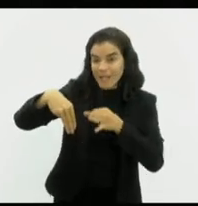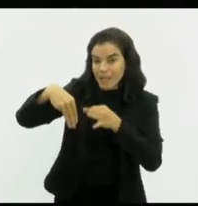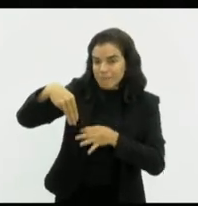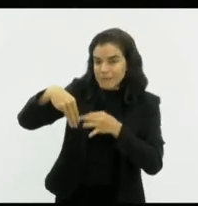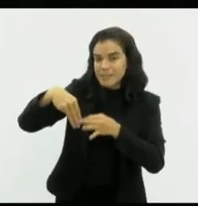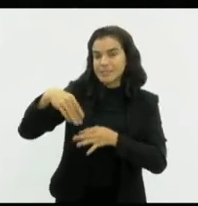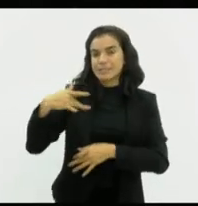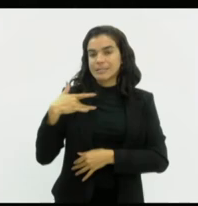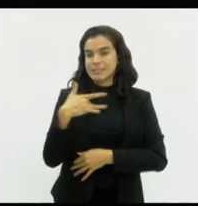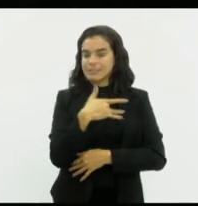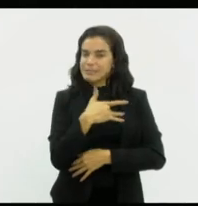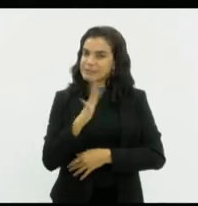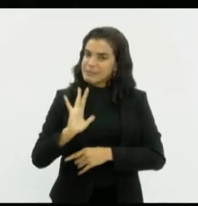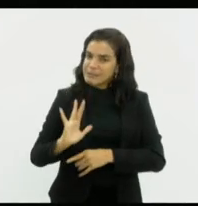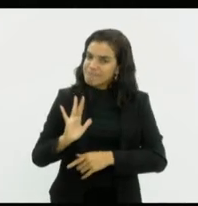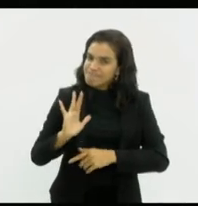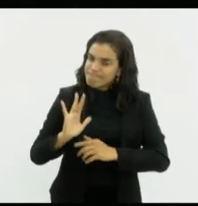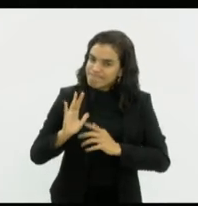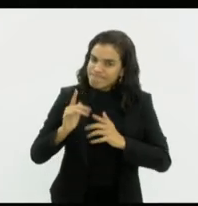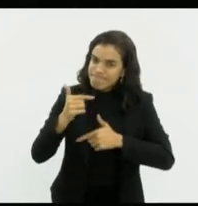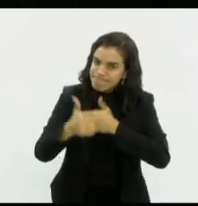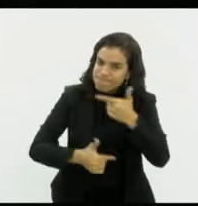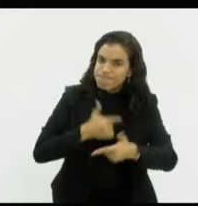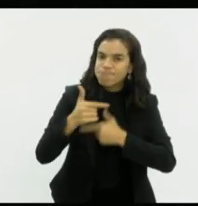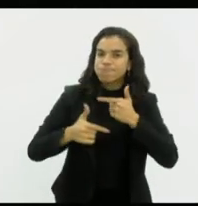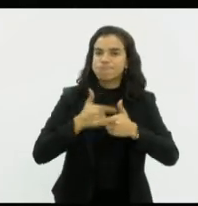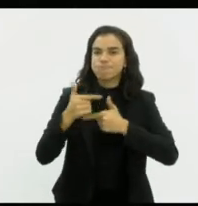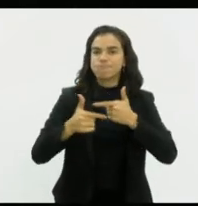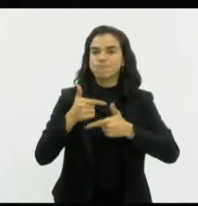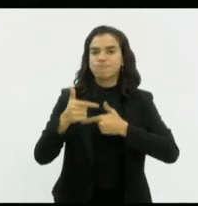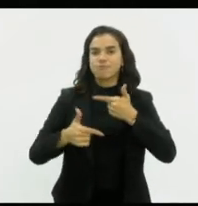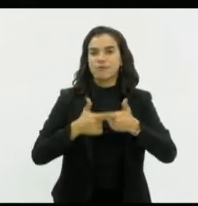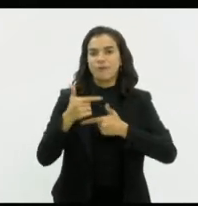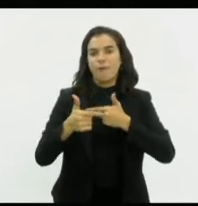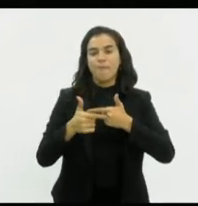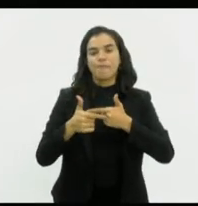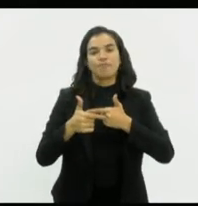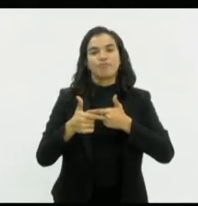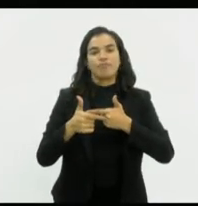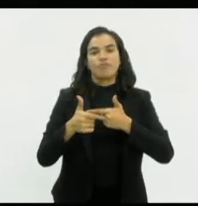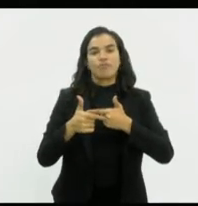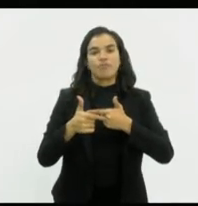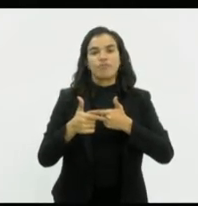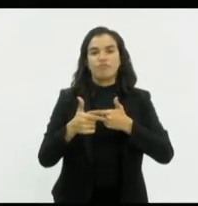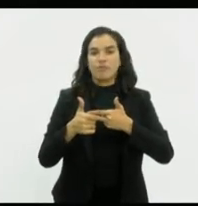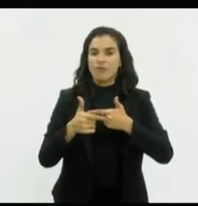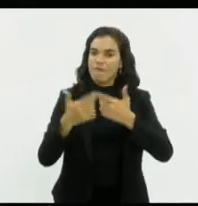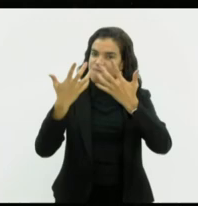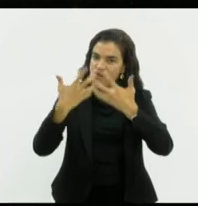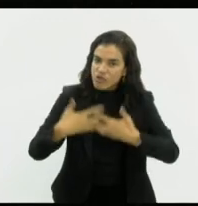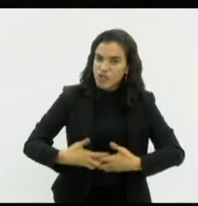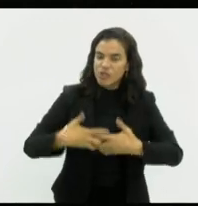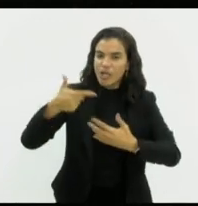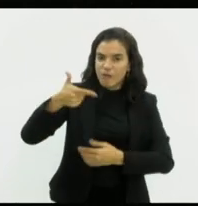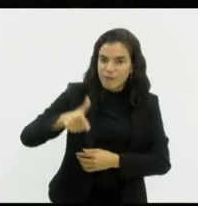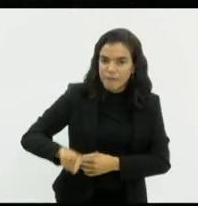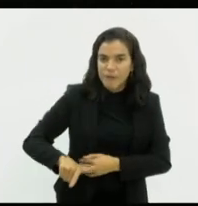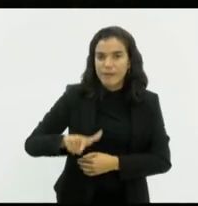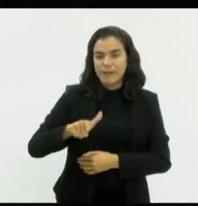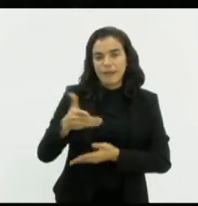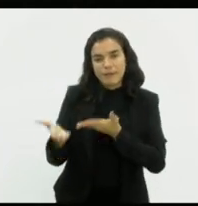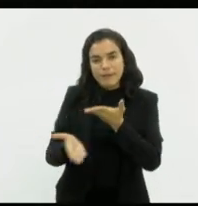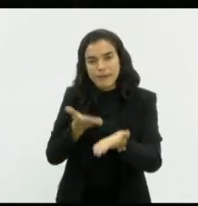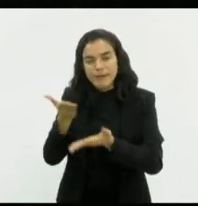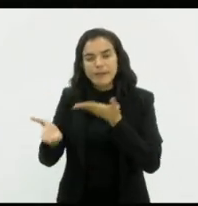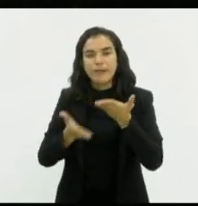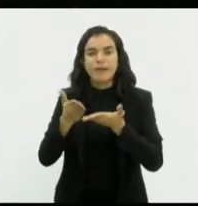Saúde tomasse uma providência no sentido de colocar esses hospitais nos trilhos, colocar esses hospitais para atender a